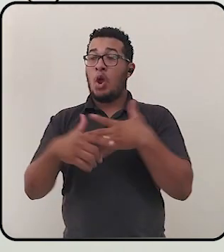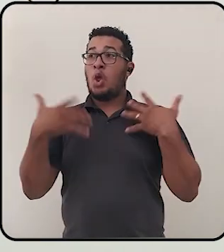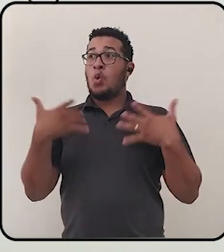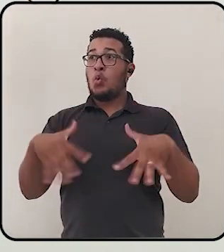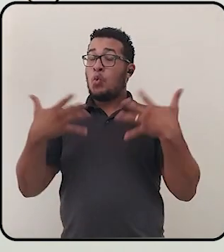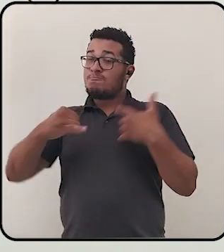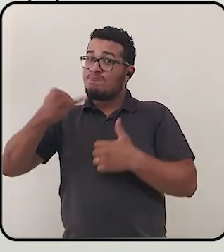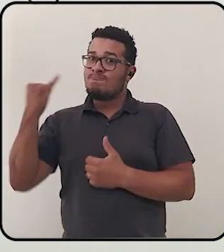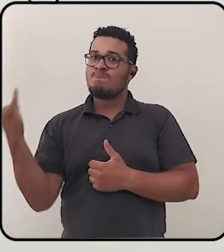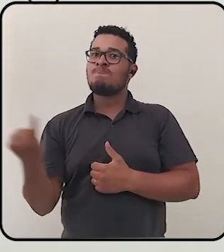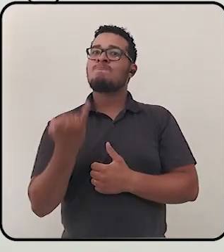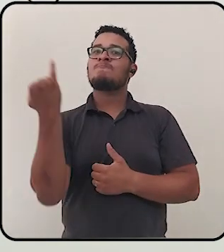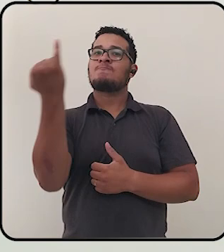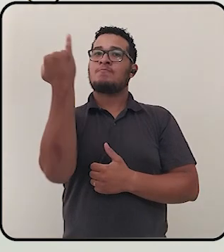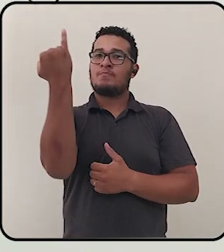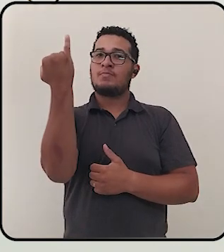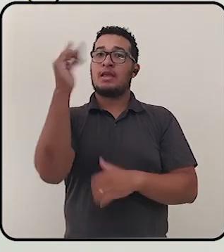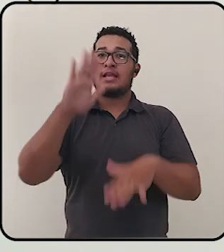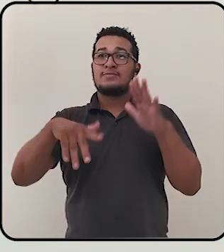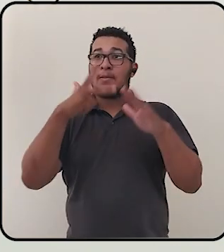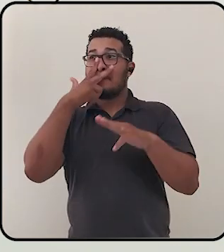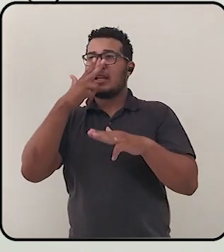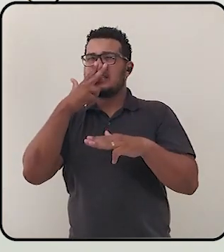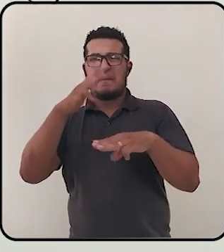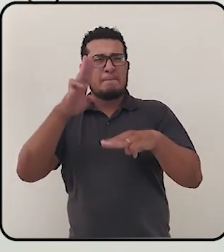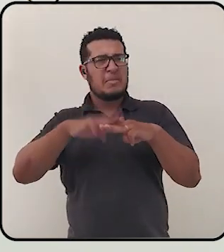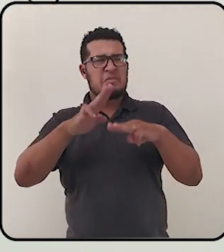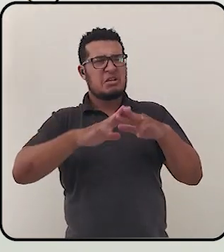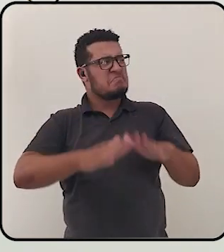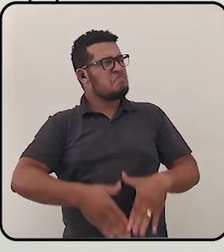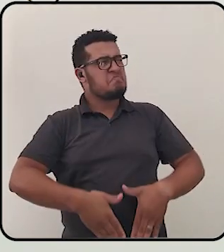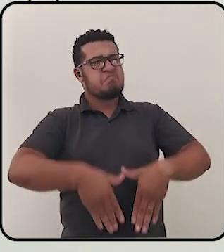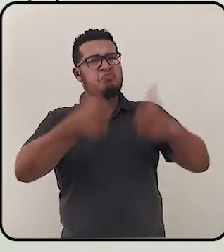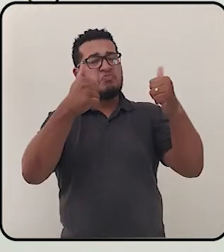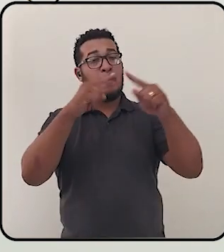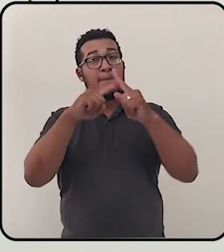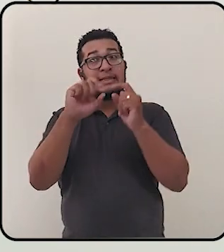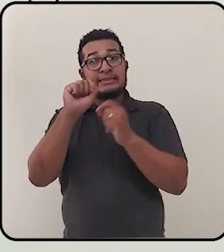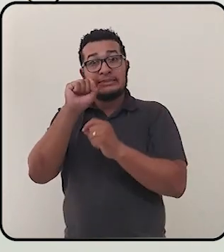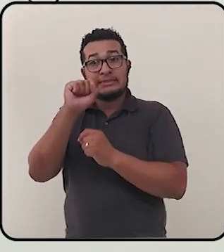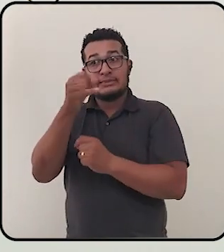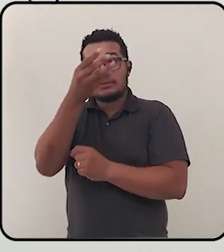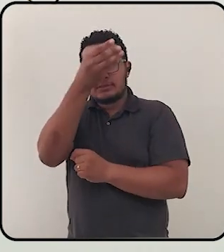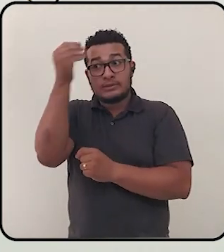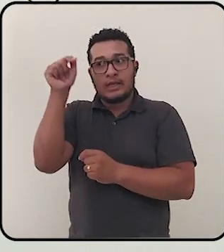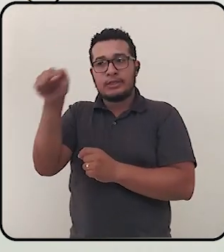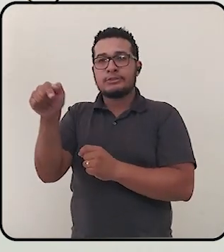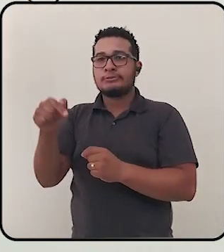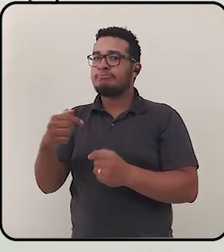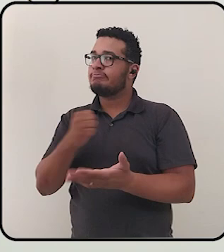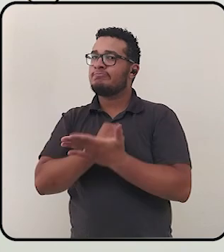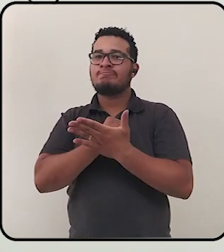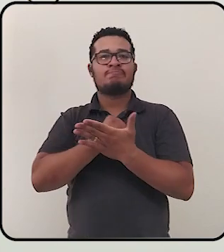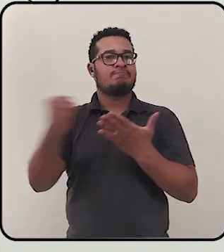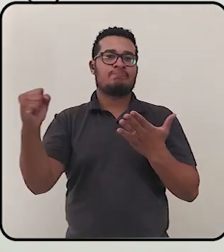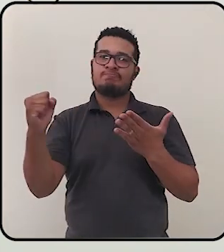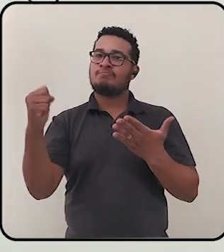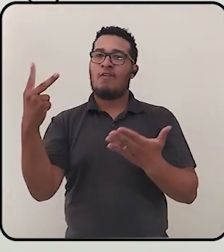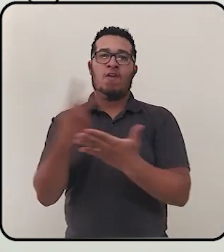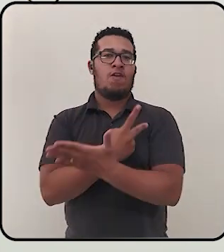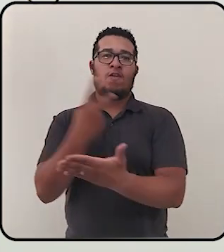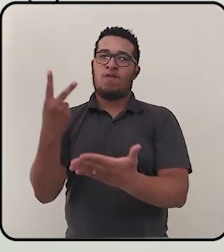volta um conceito geográfico muito importante. Muito importante. Pode ser o melhor matemático, mas se você esquecer desse